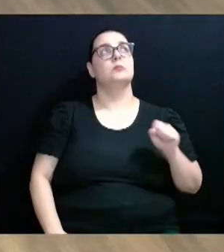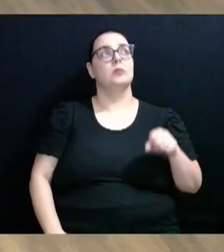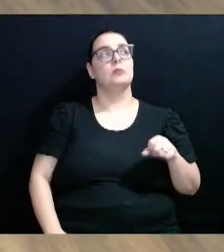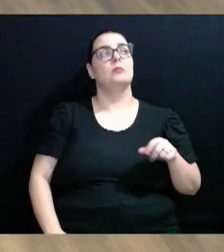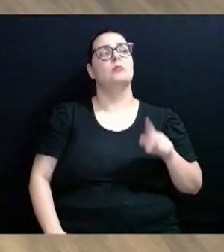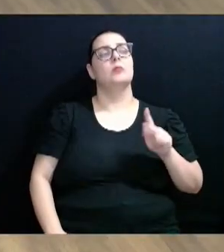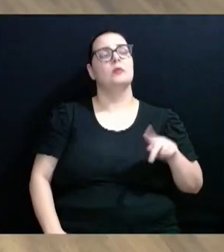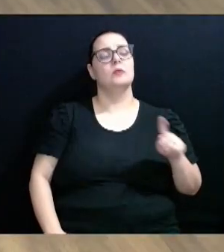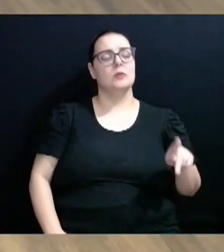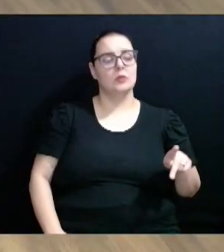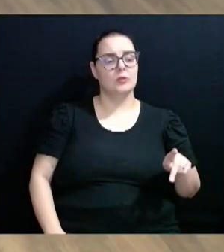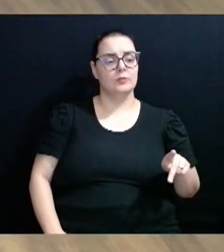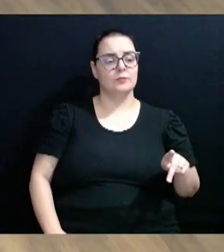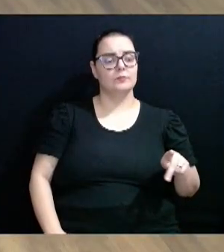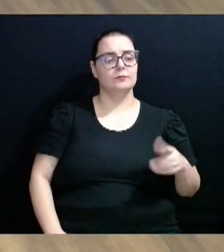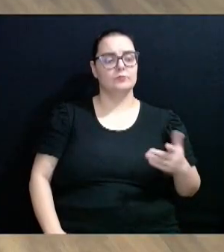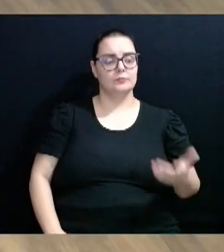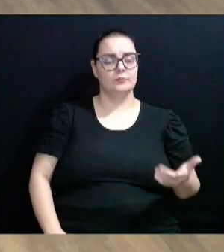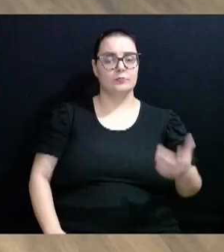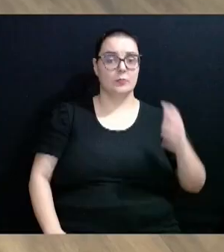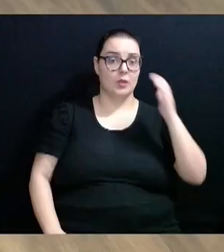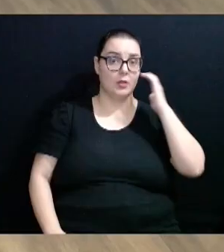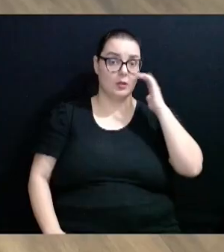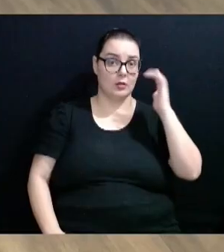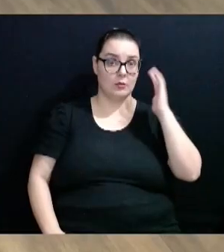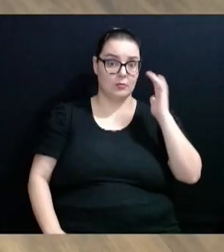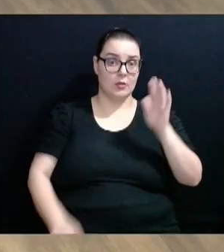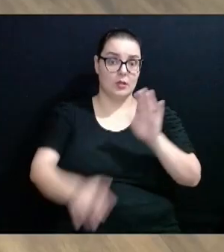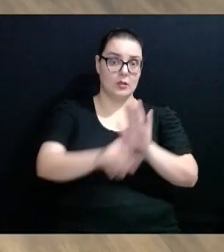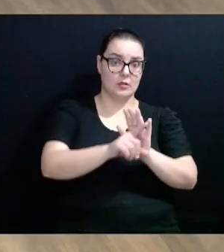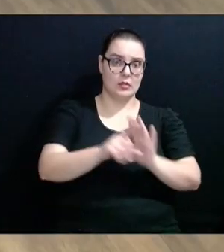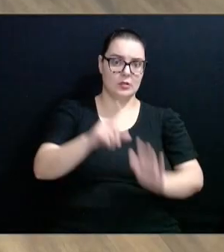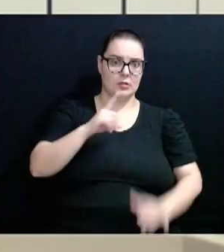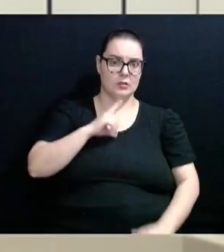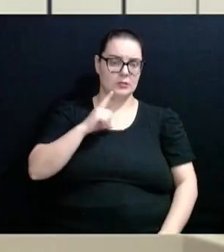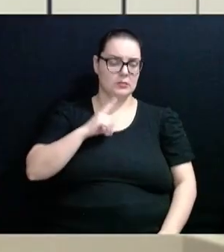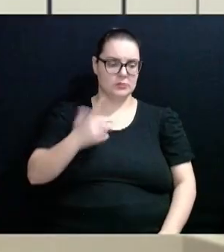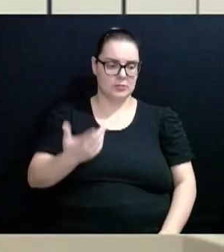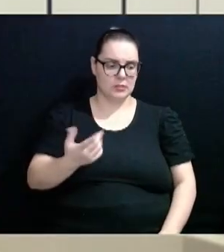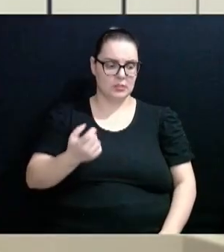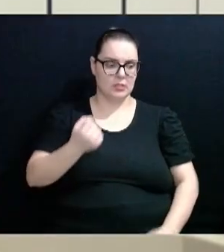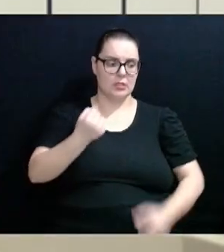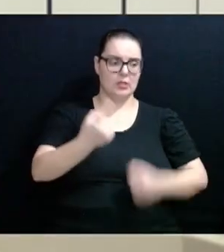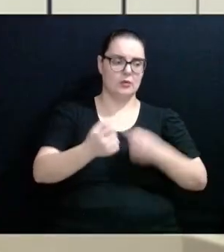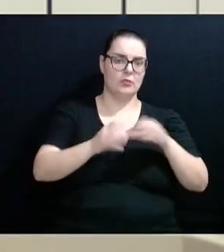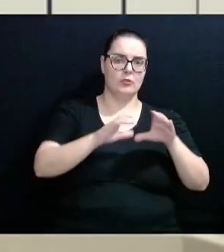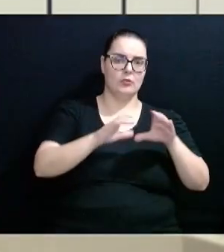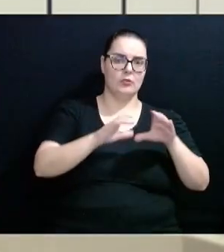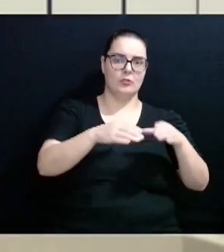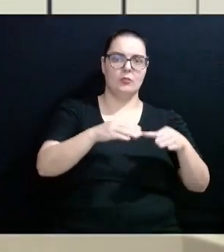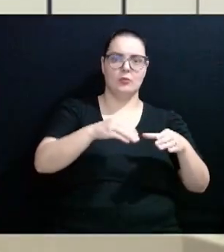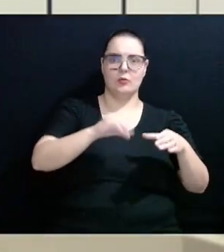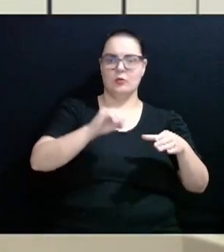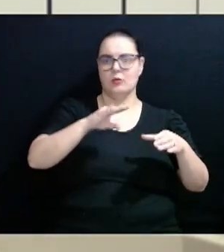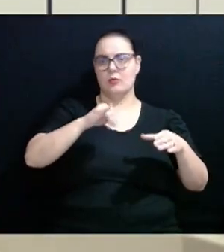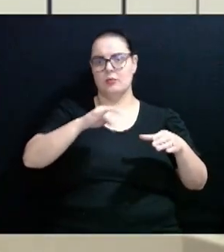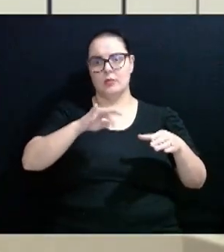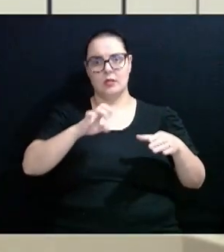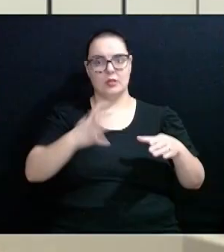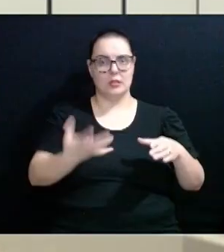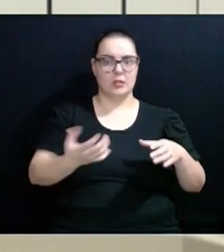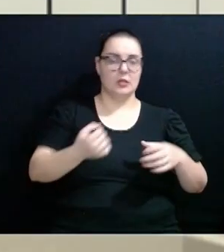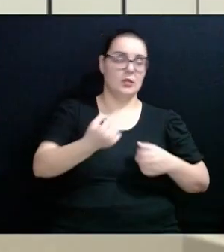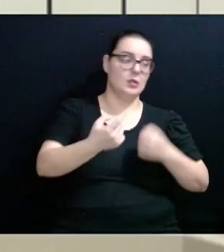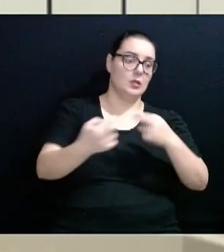gente, pensando nessa lei, haverá algum comitê que vai fazer alguma